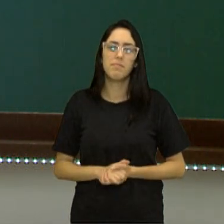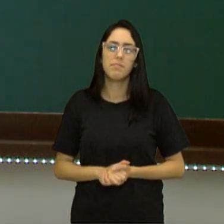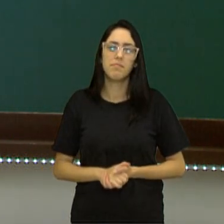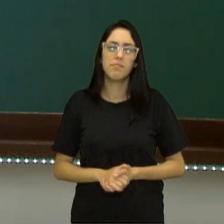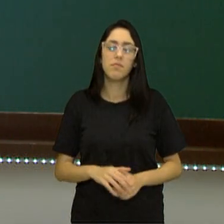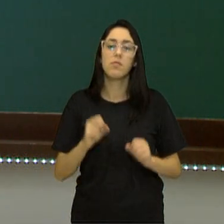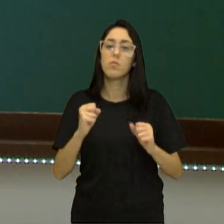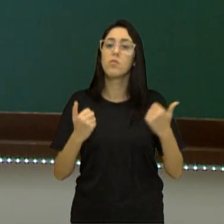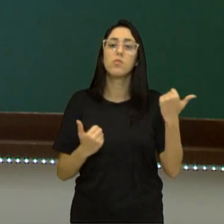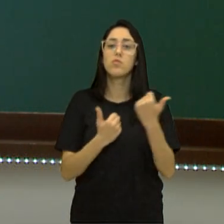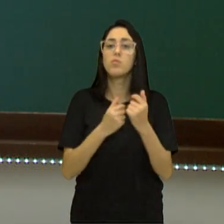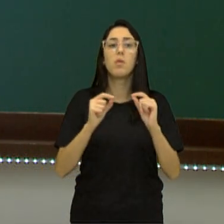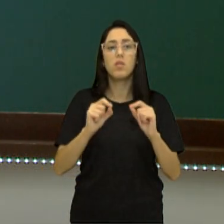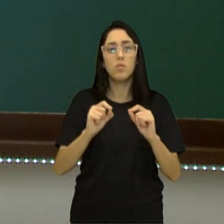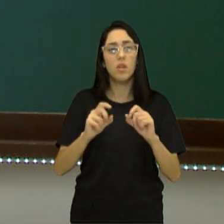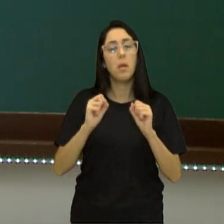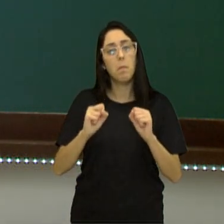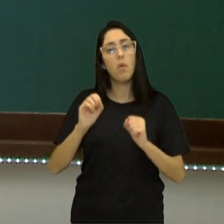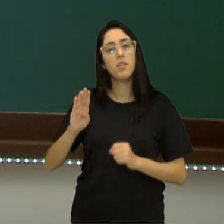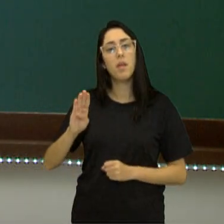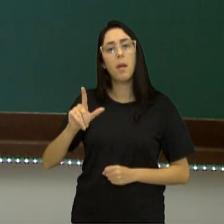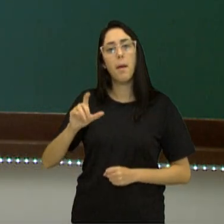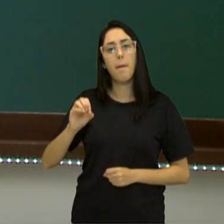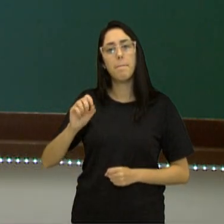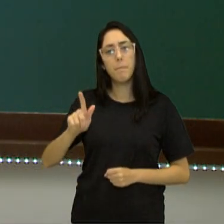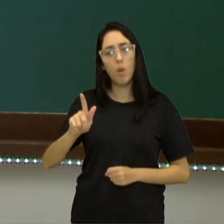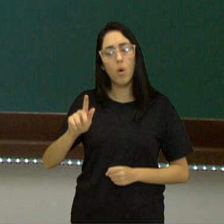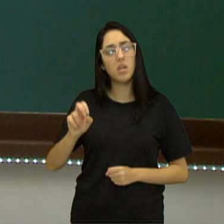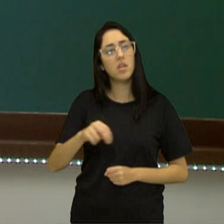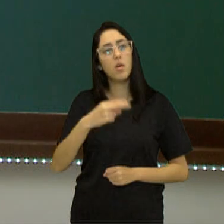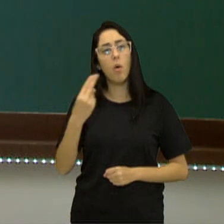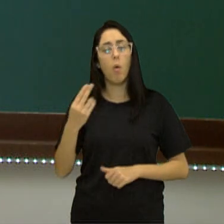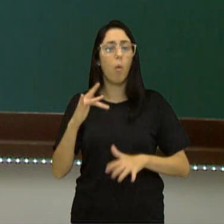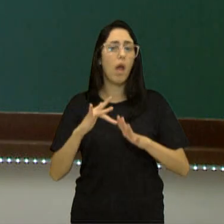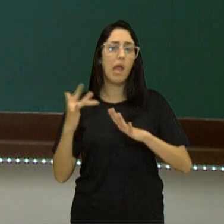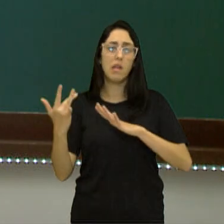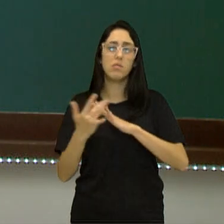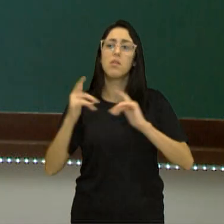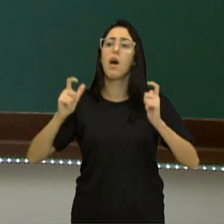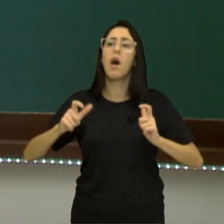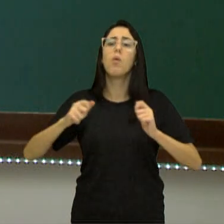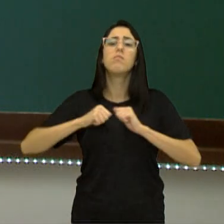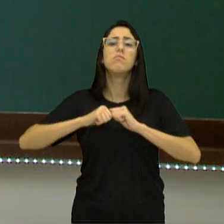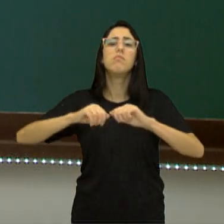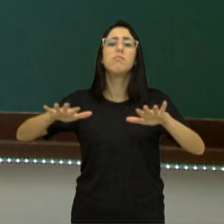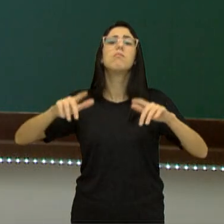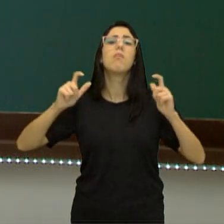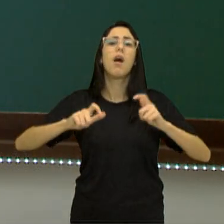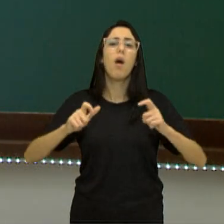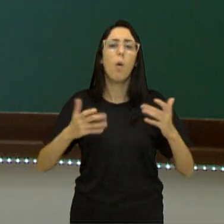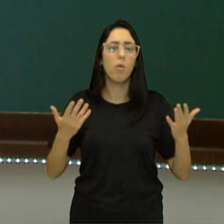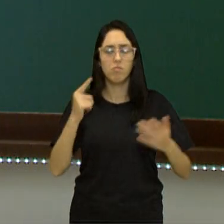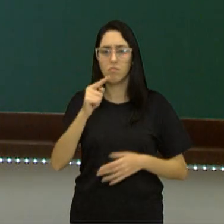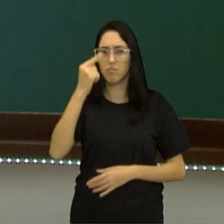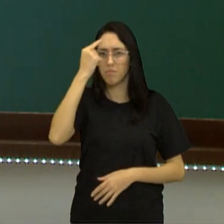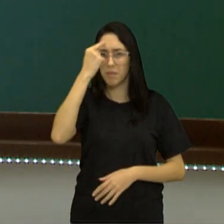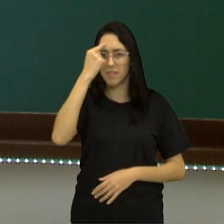o blog da sua turma ou as redes sociais. Então, o que é suporte? Onde vai ser publicado? Pense